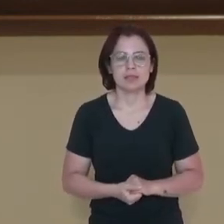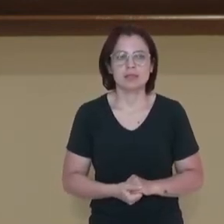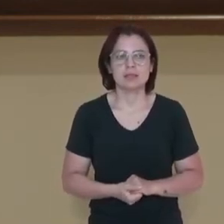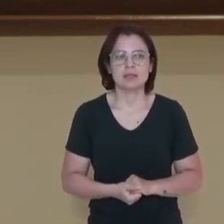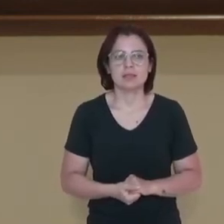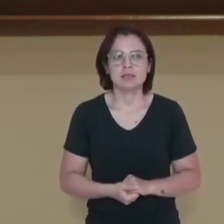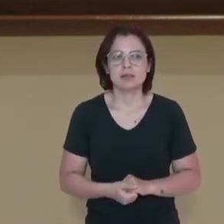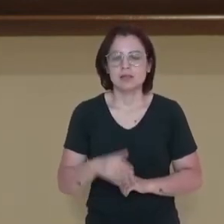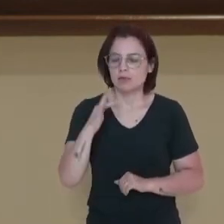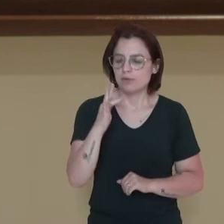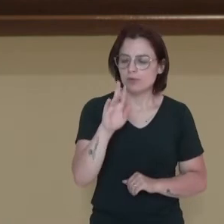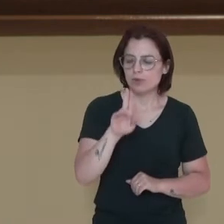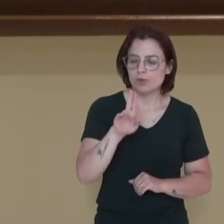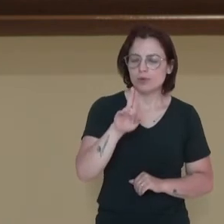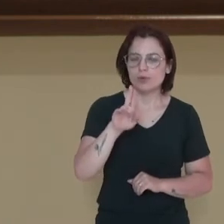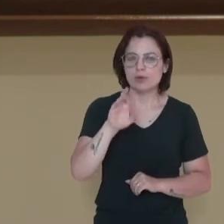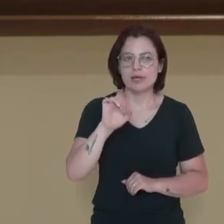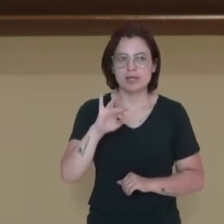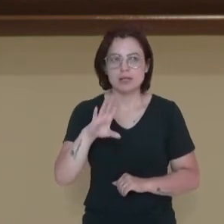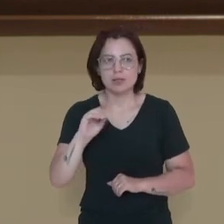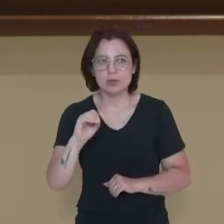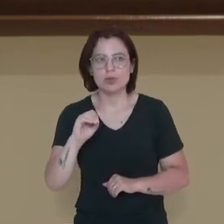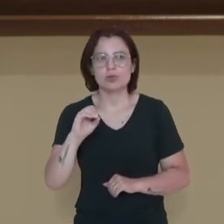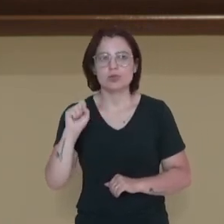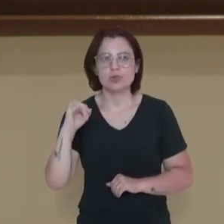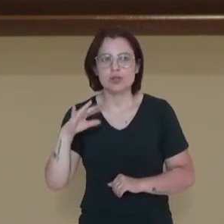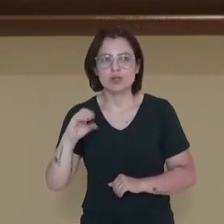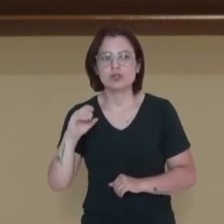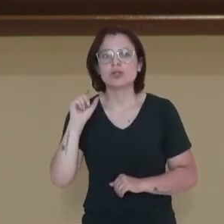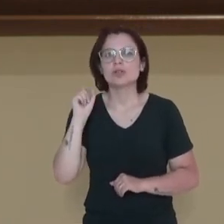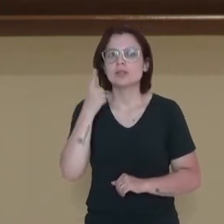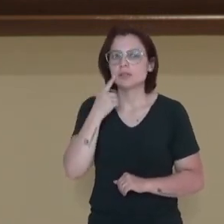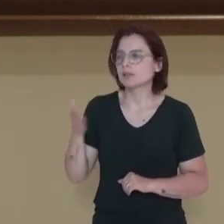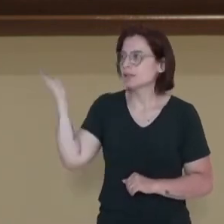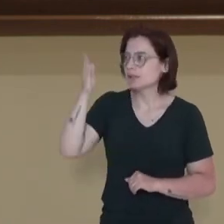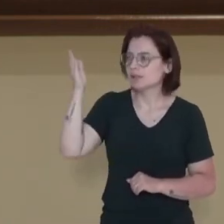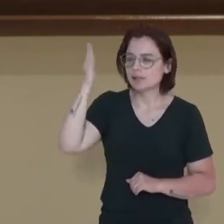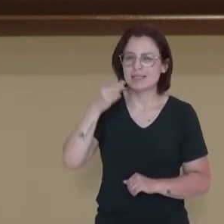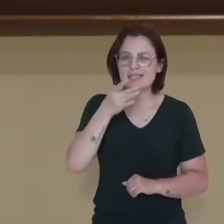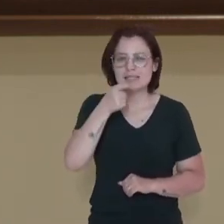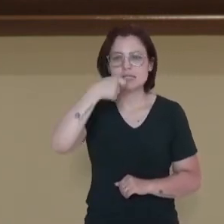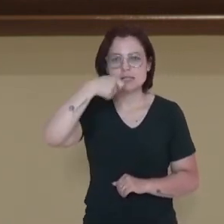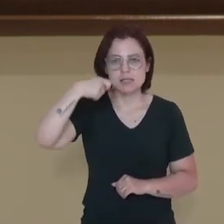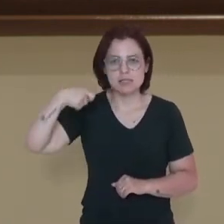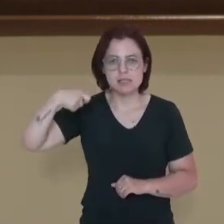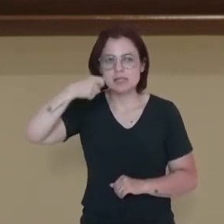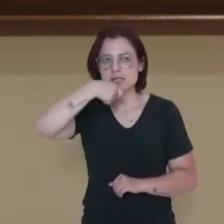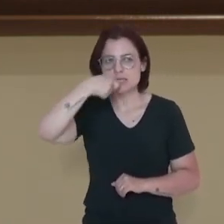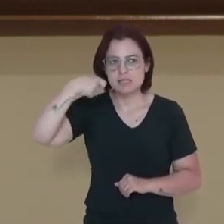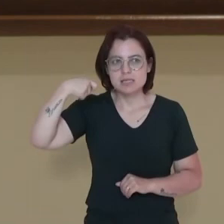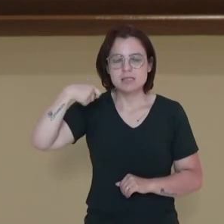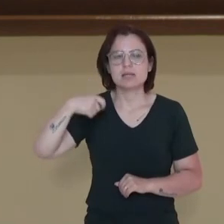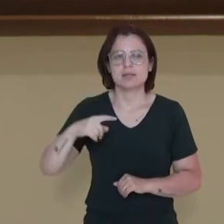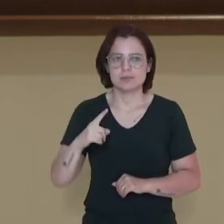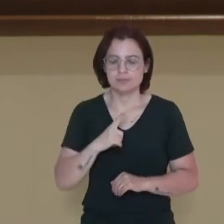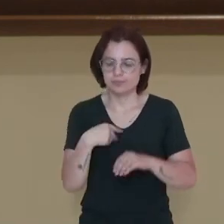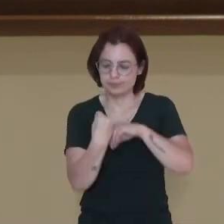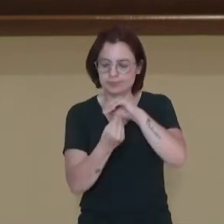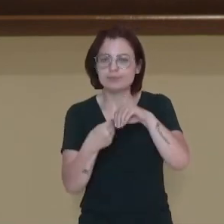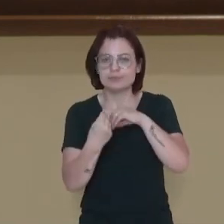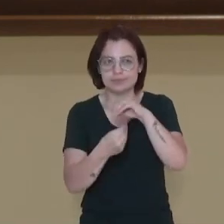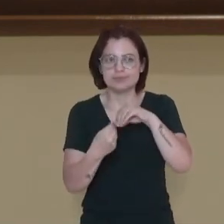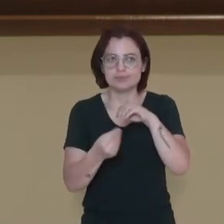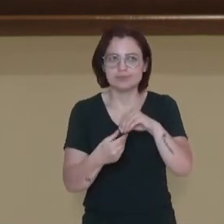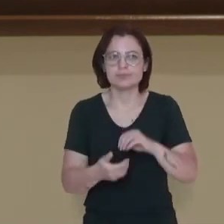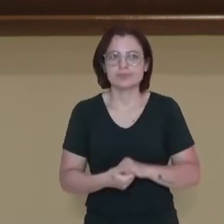E o fluoreto de sódio, que é o NaF, a temperatura ambiente é um pozinho cristalino branco e ele é empregado na prevenção